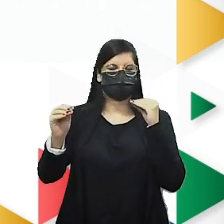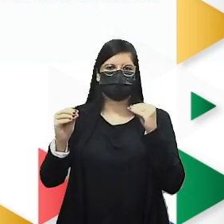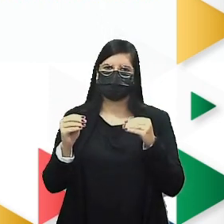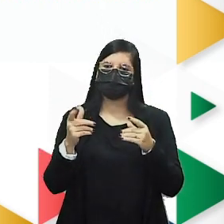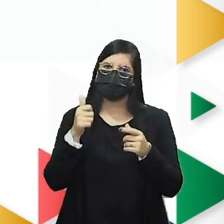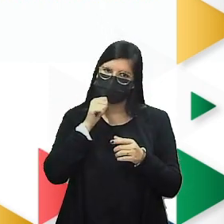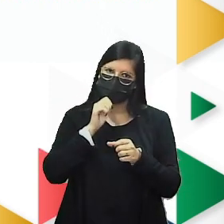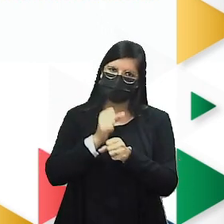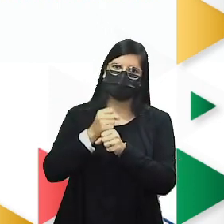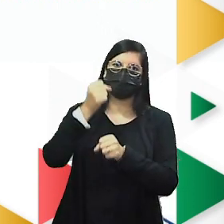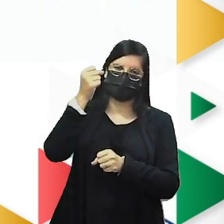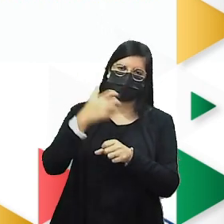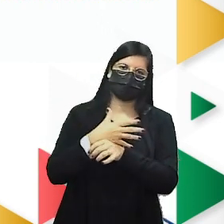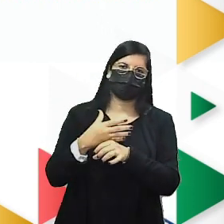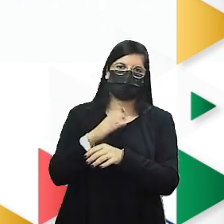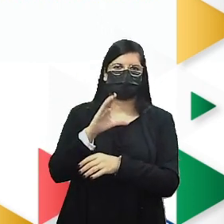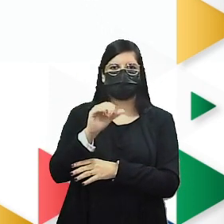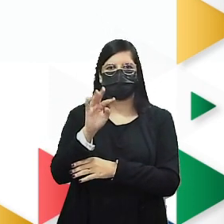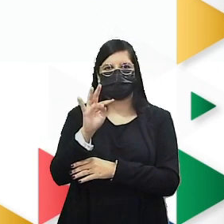da sombrinha lá em Catende.